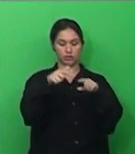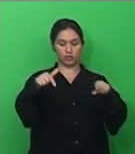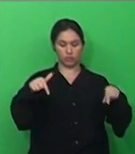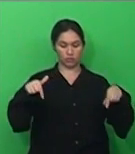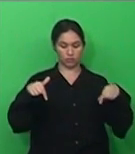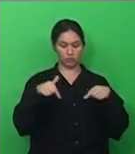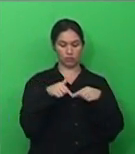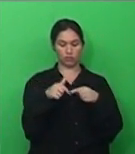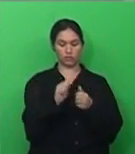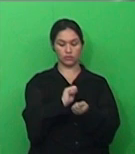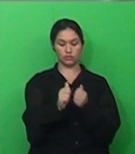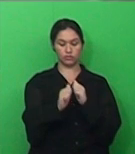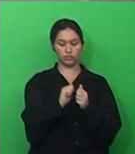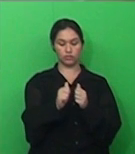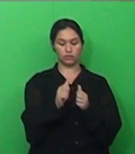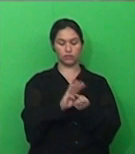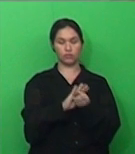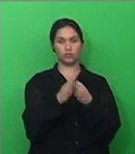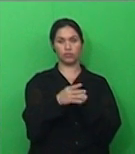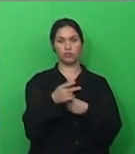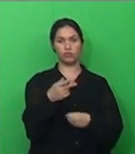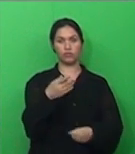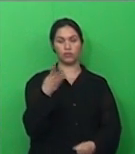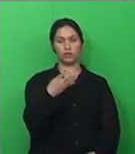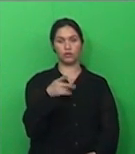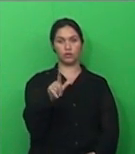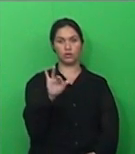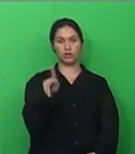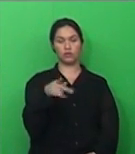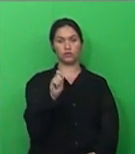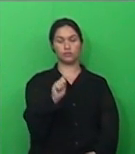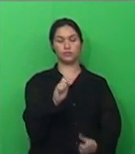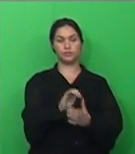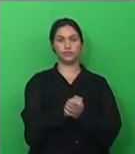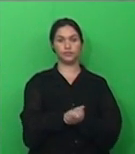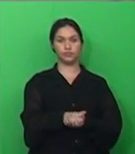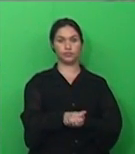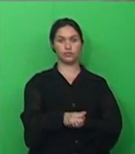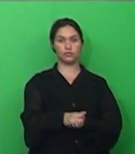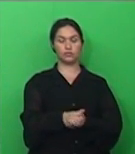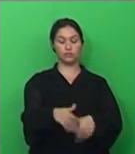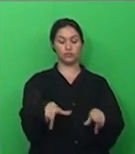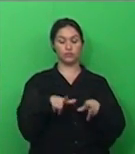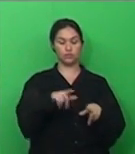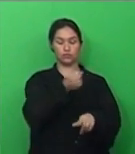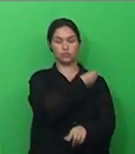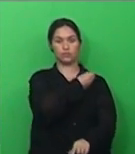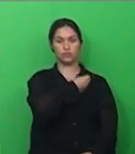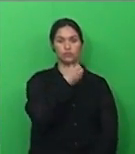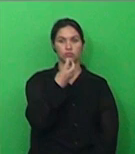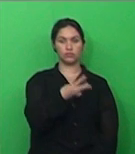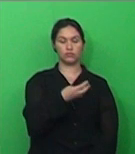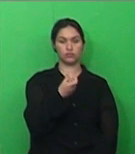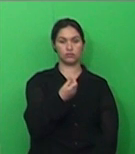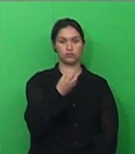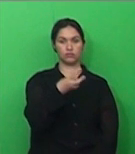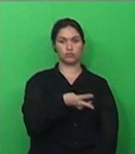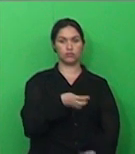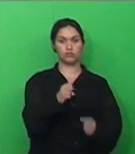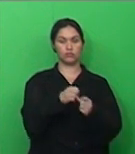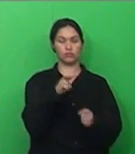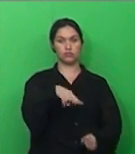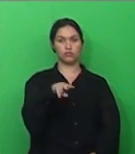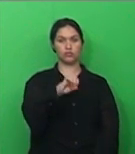Rosso, bairro Quarta Linha, para que seja utilizado como pista de caminhada. Requerimento número 363/17, autoria